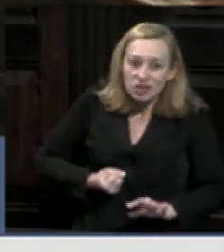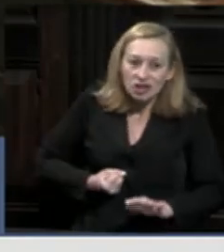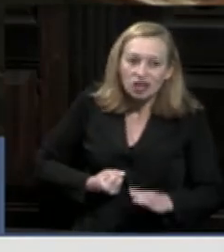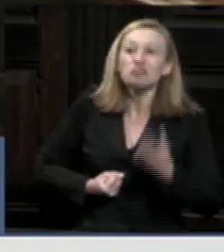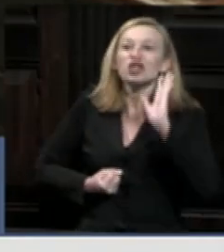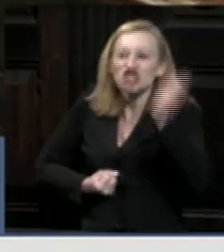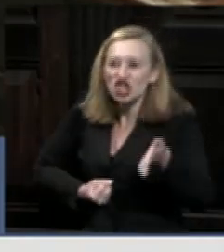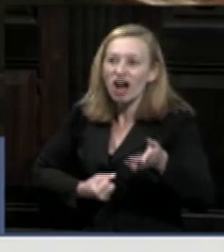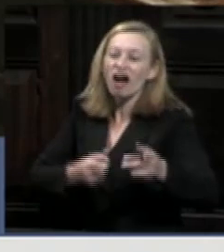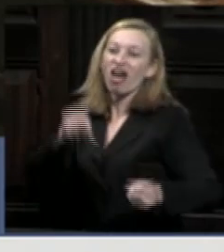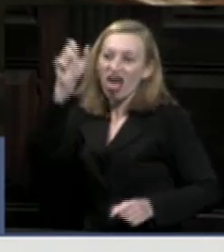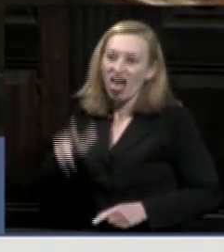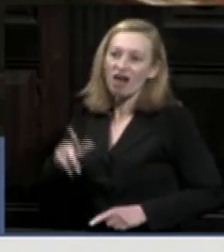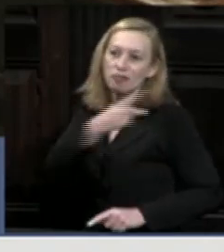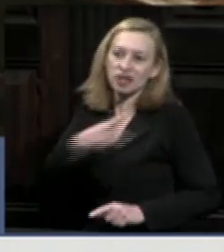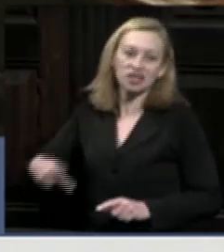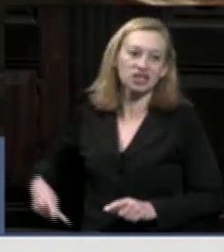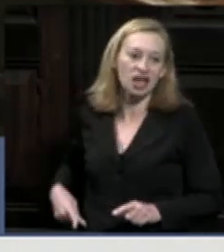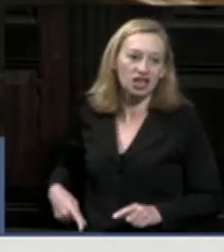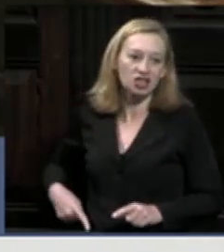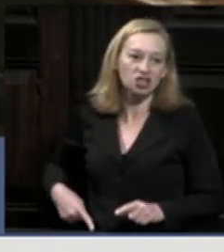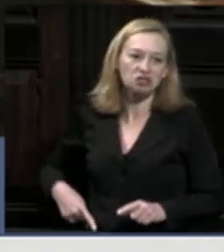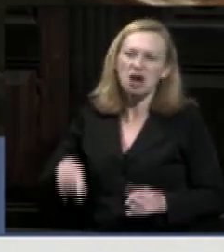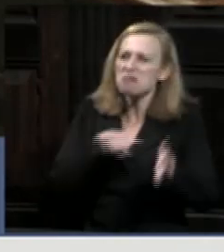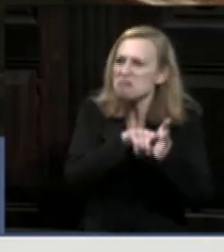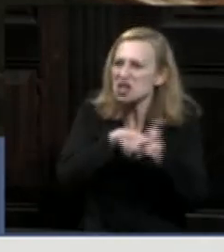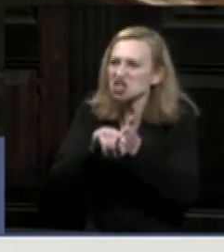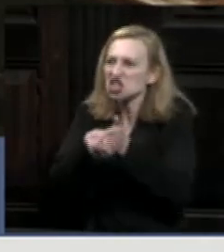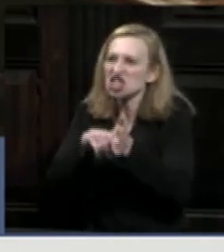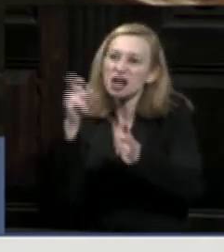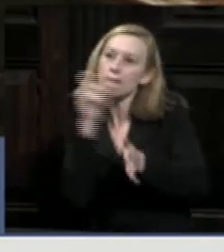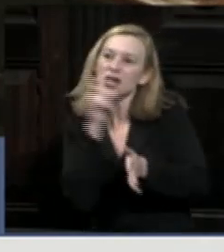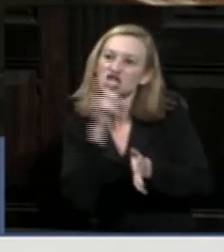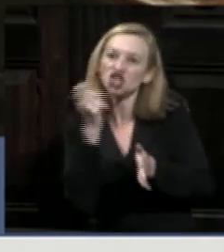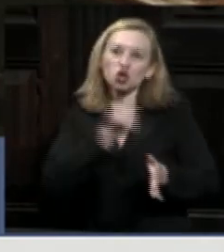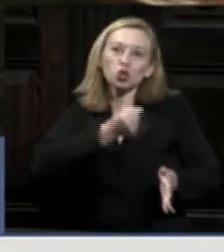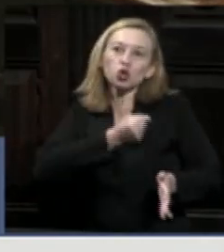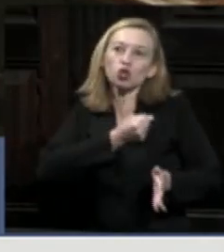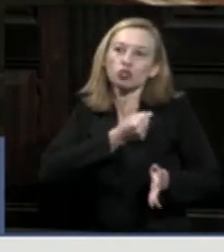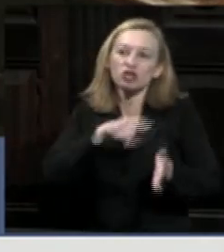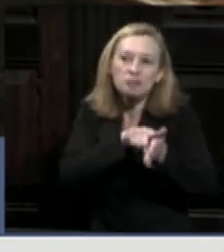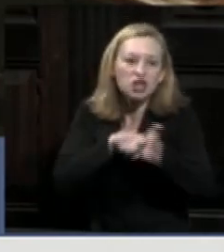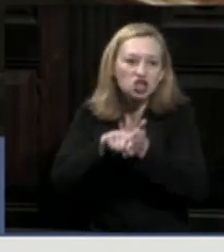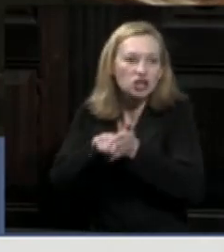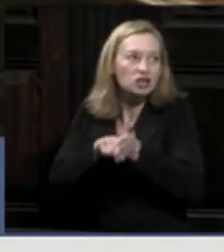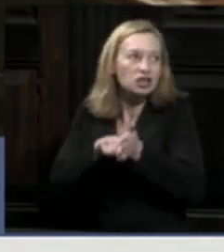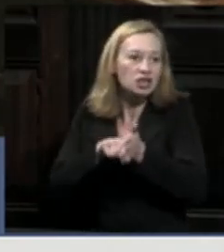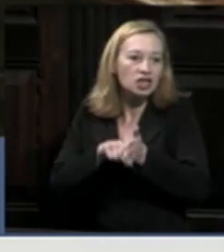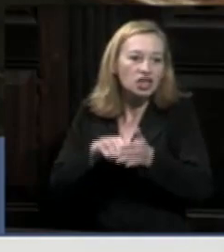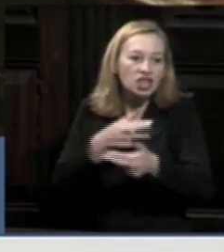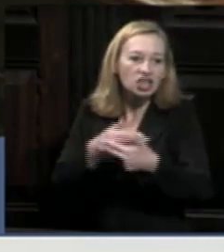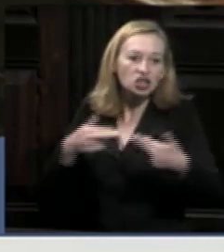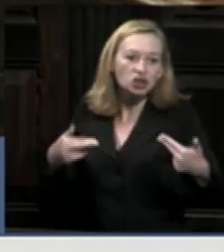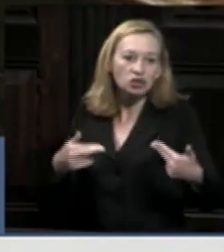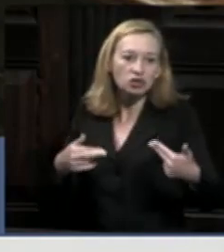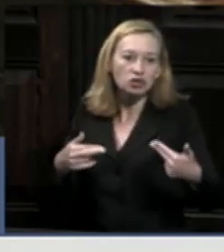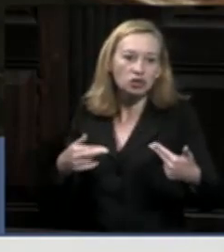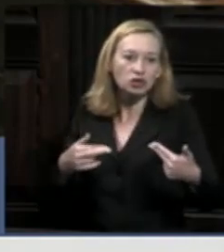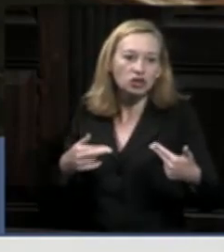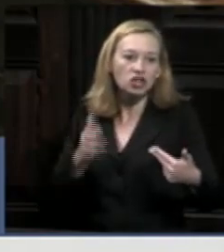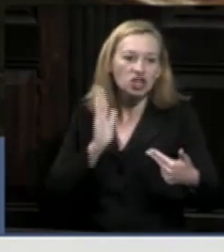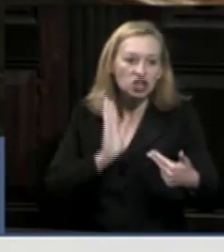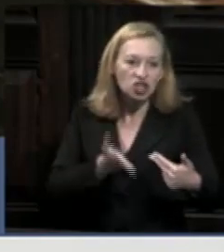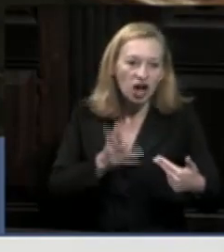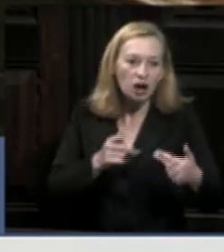presidente e não adianta existido de pesquisa continuar mentindo quando tô me sentindo grande parte da mídia já retomou o discurso de